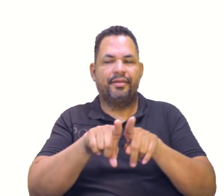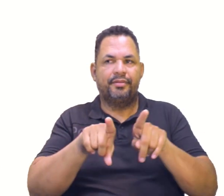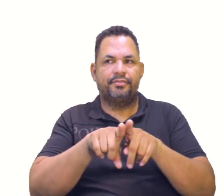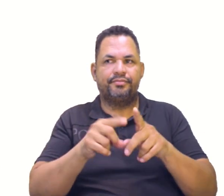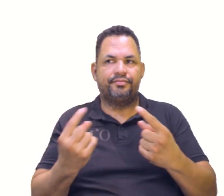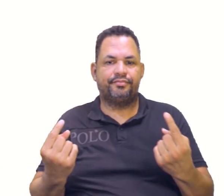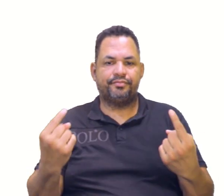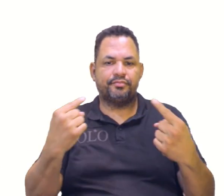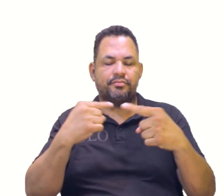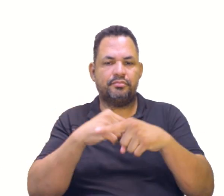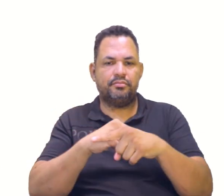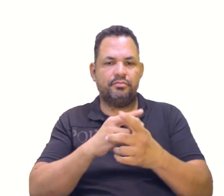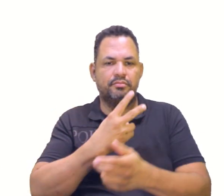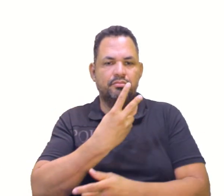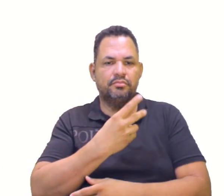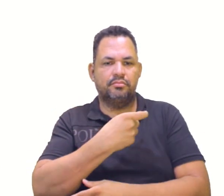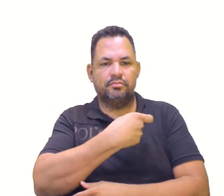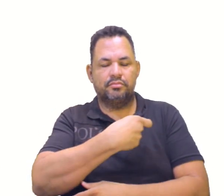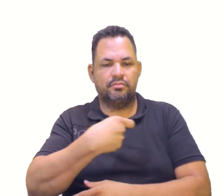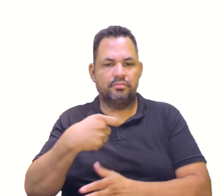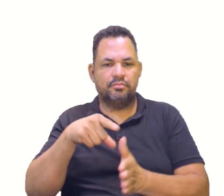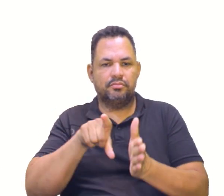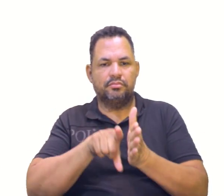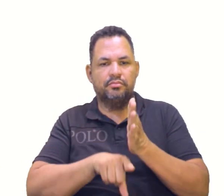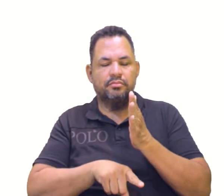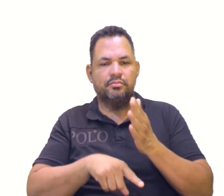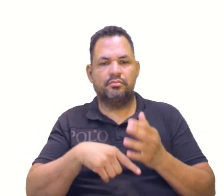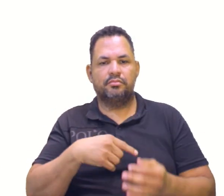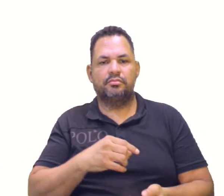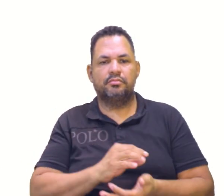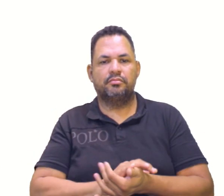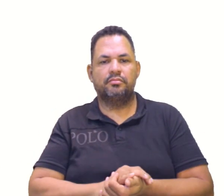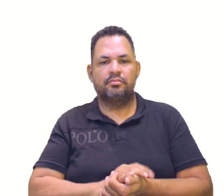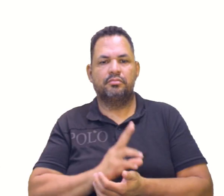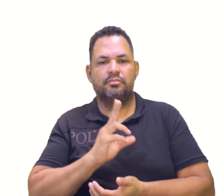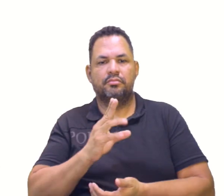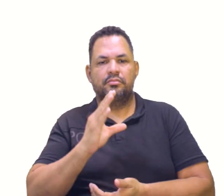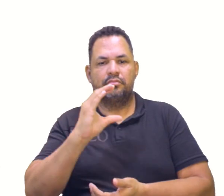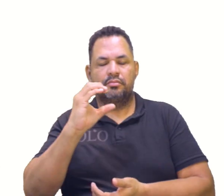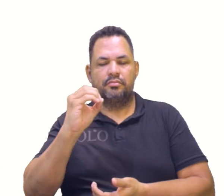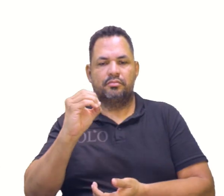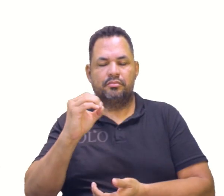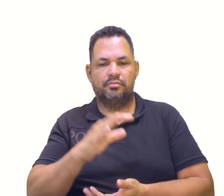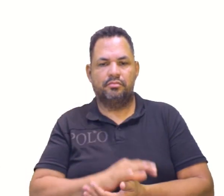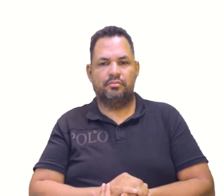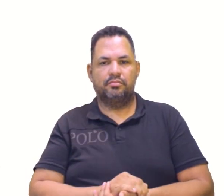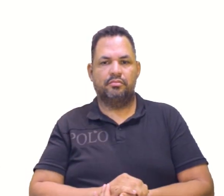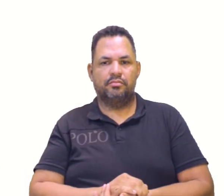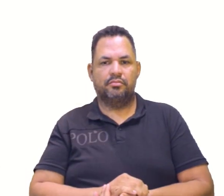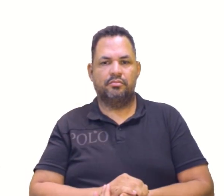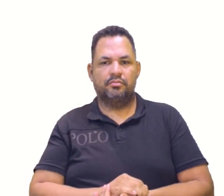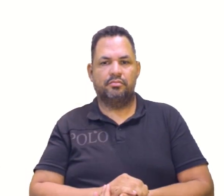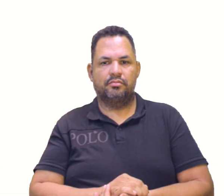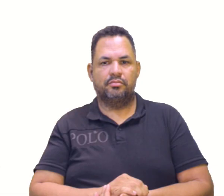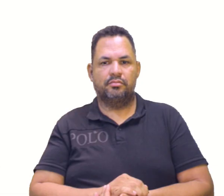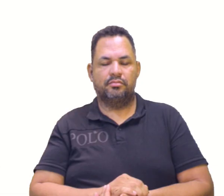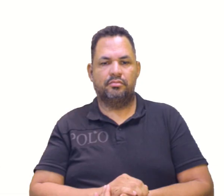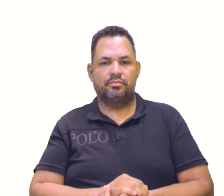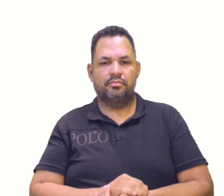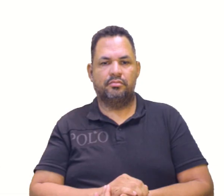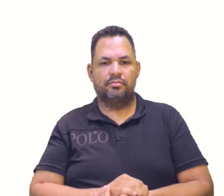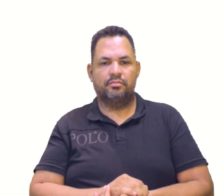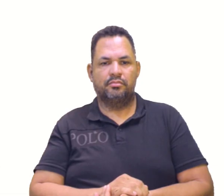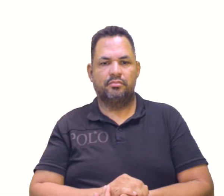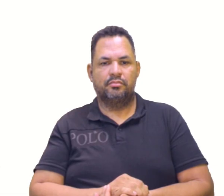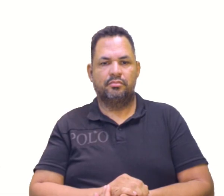para lá. Aí fica 2x menos y mais 2 igual a 0. É, pode ser. Isso, pegar já